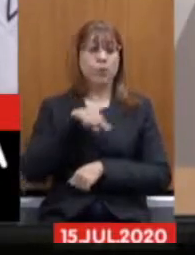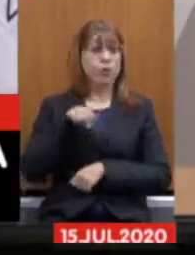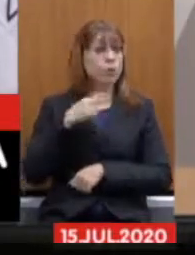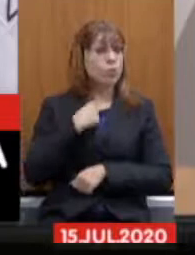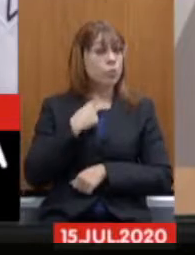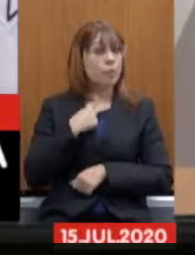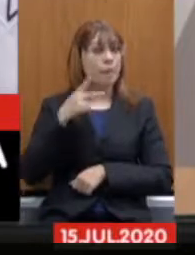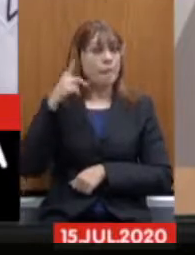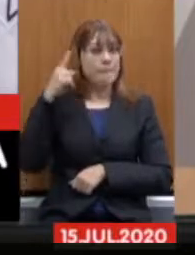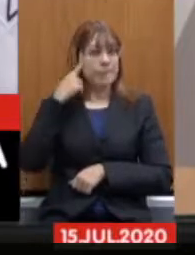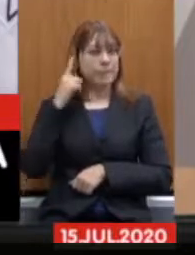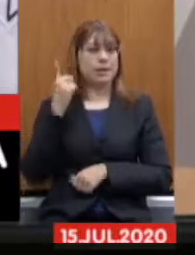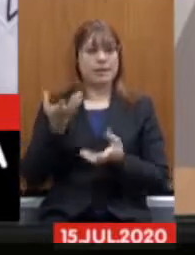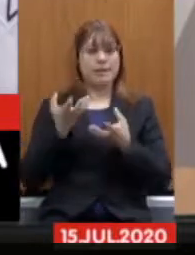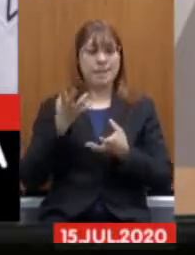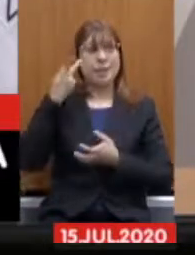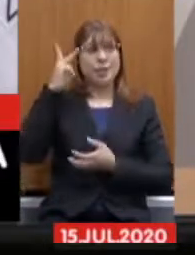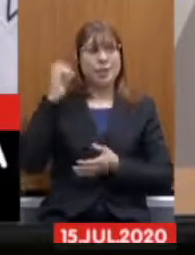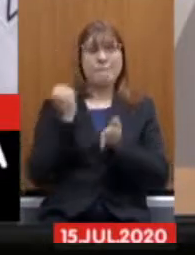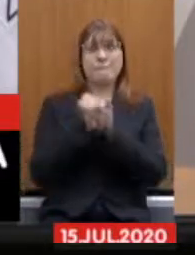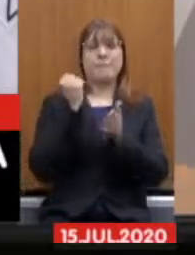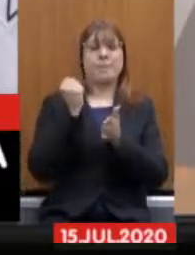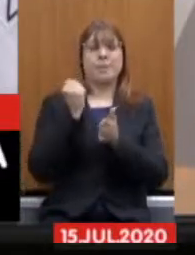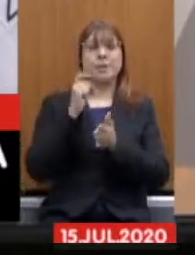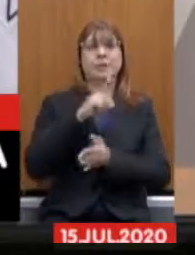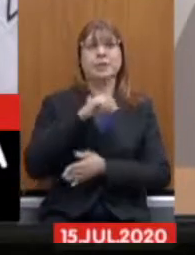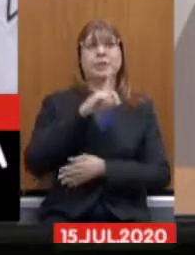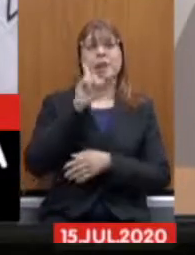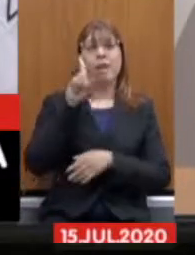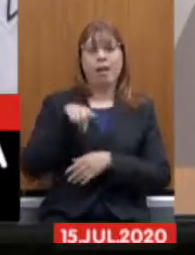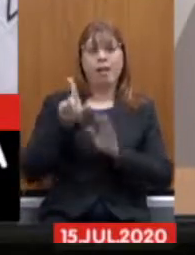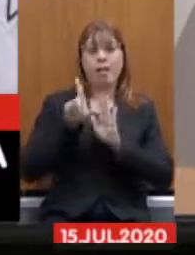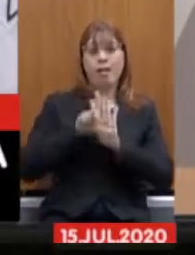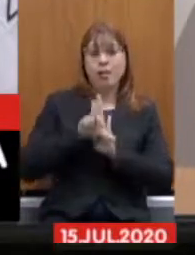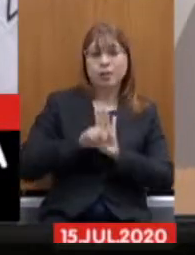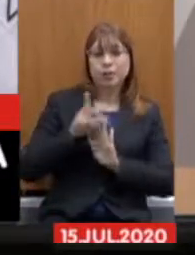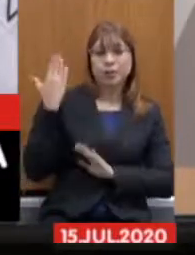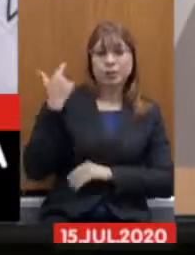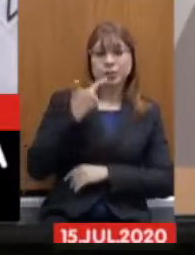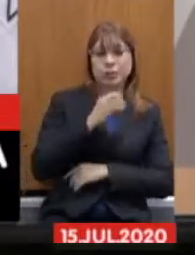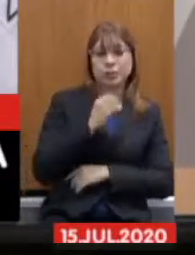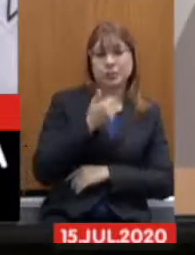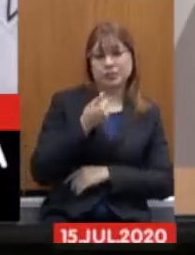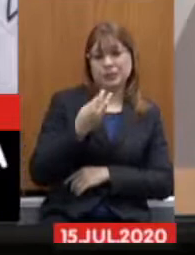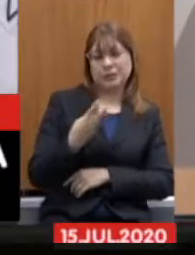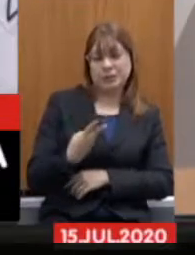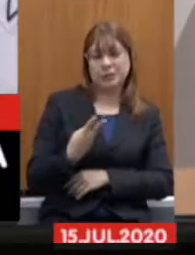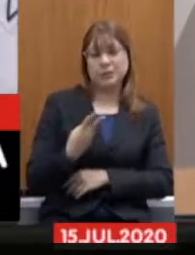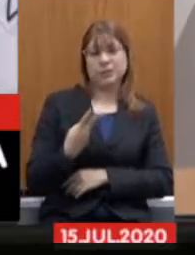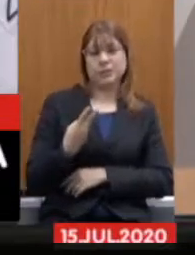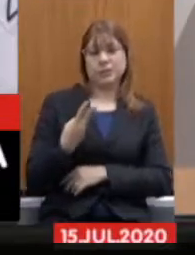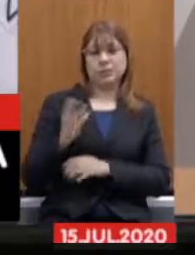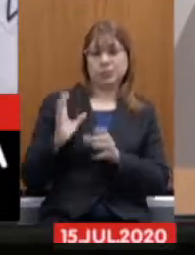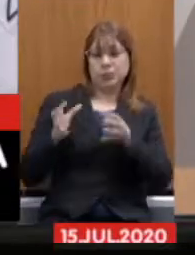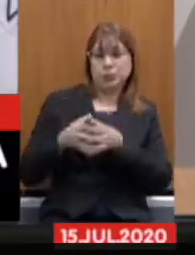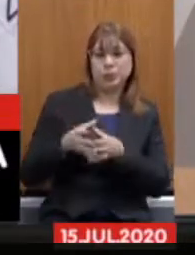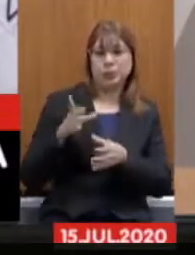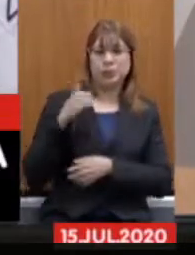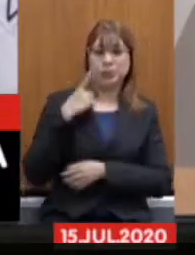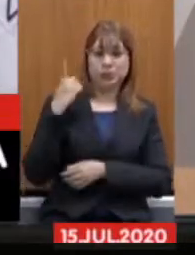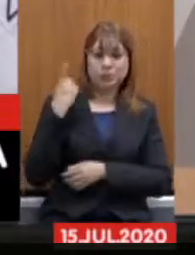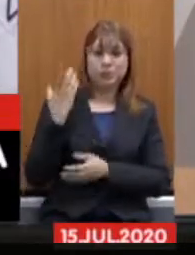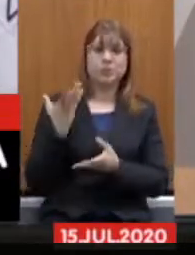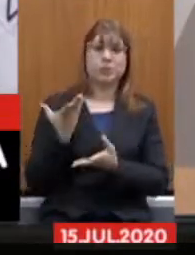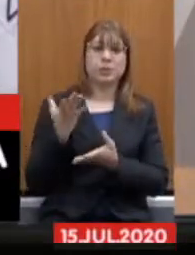entrar para a história como a legislatura de 2013 que foi responsável pelo fim do